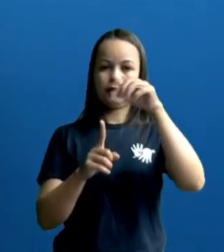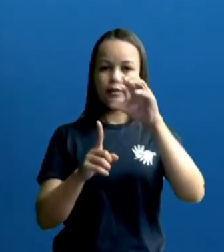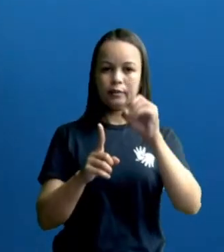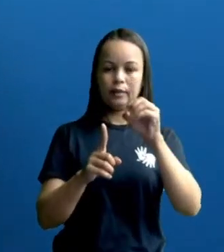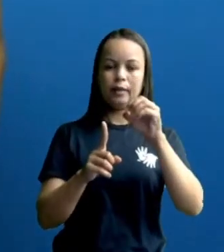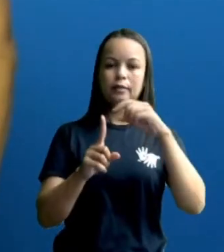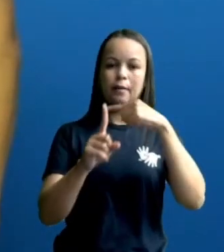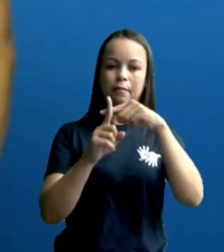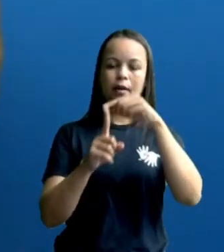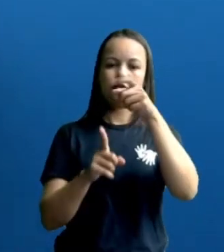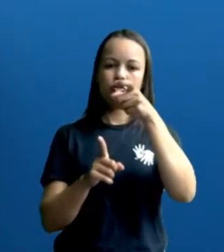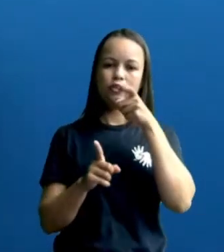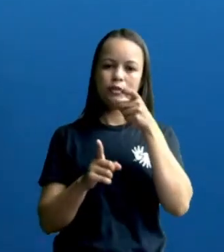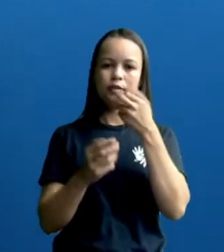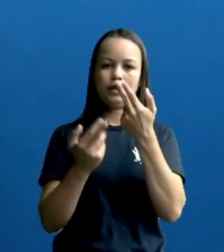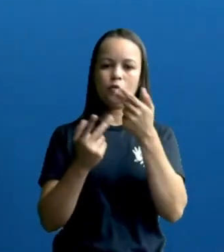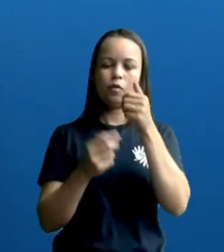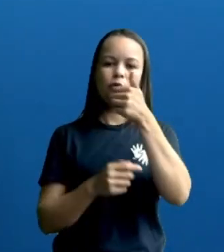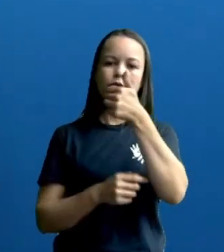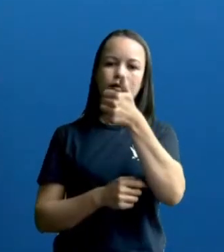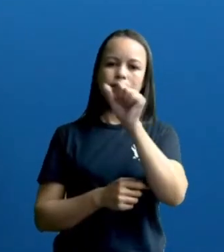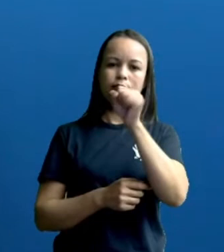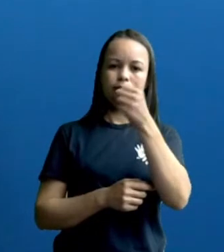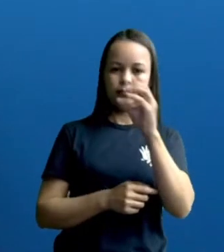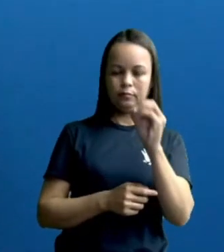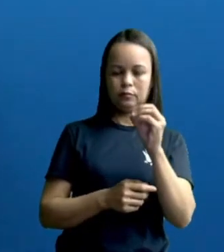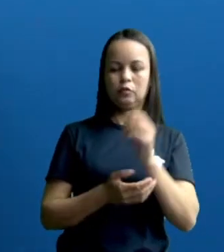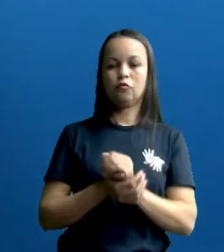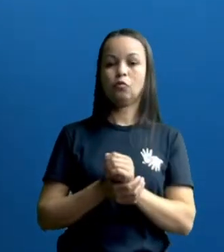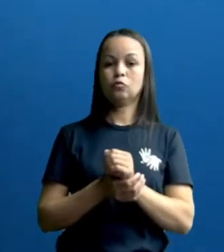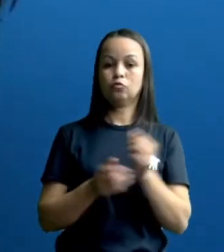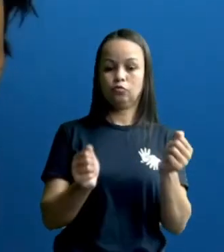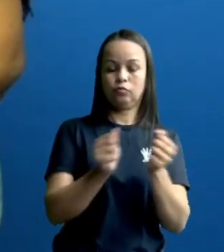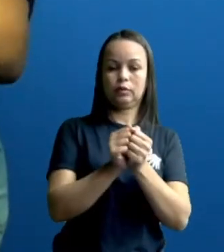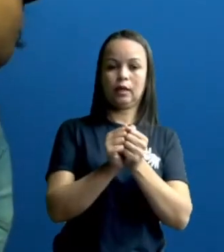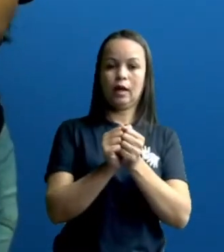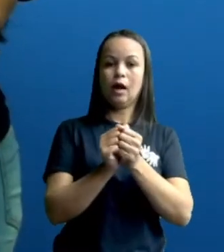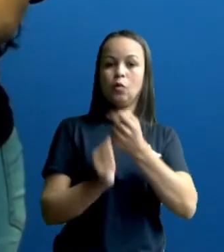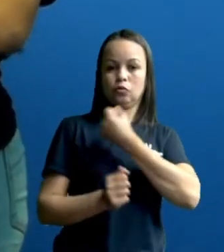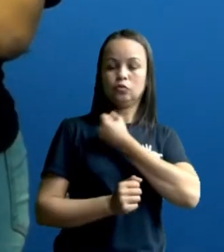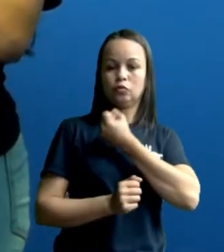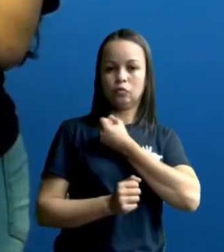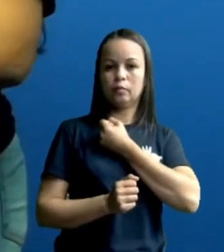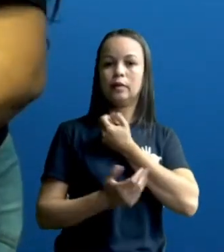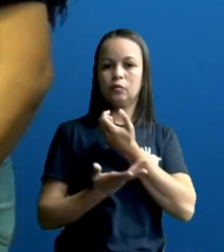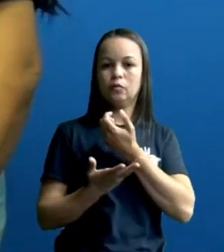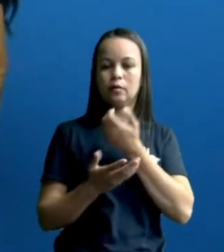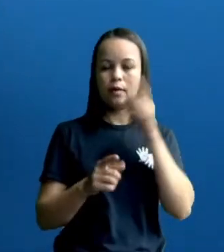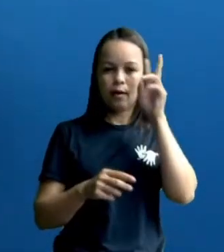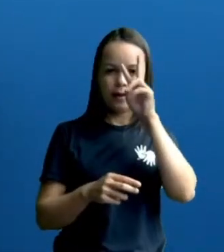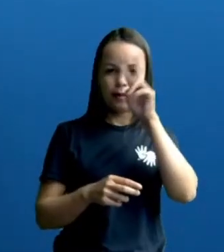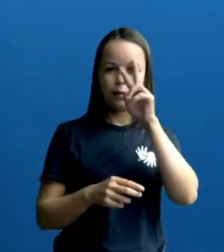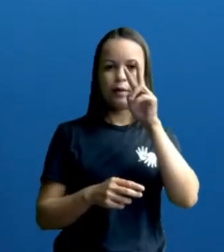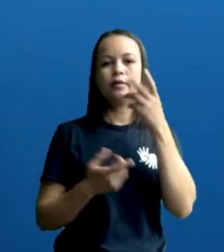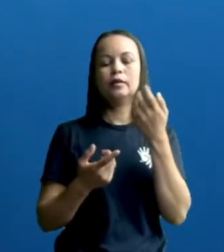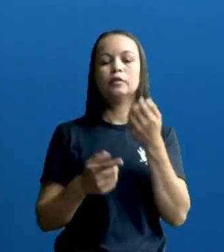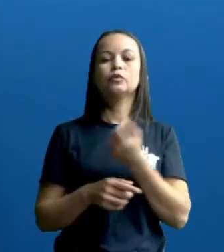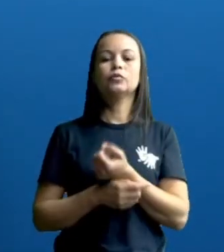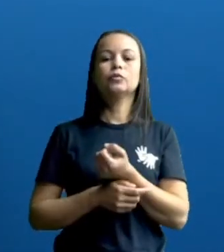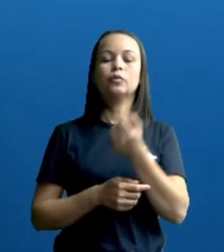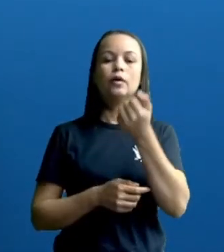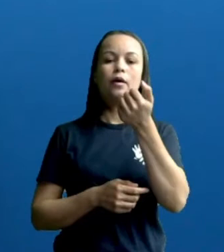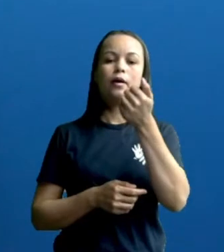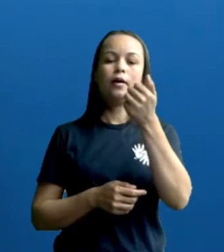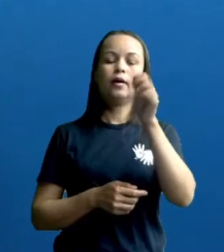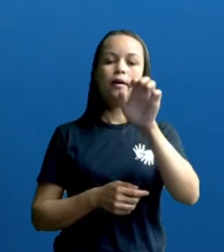x é igual a 180. Vou juntar números, né? Vamos lembrar de equação. Vou juntar aqui